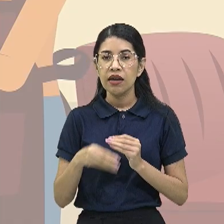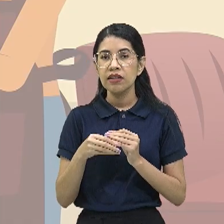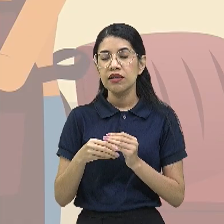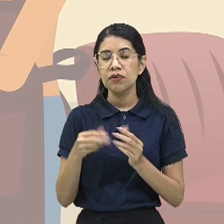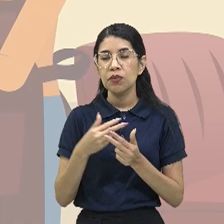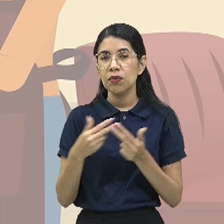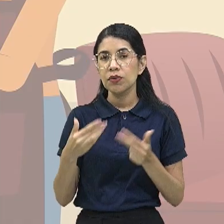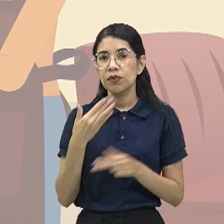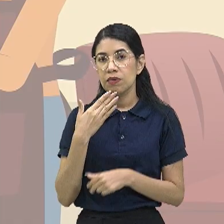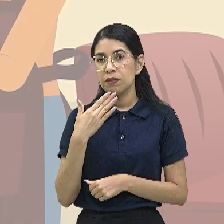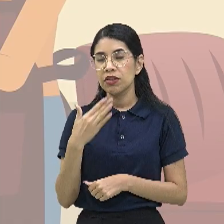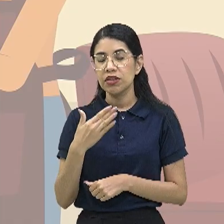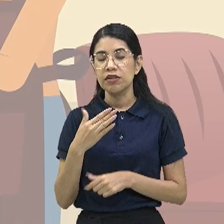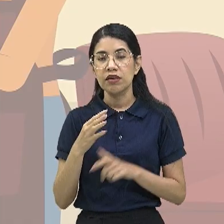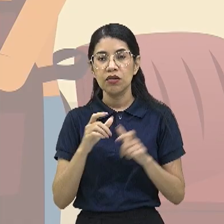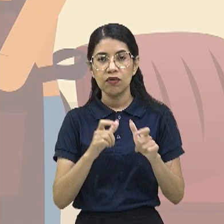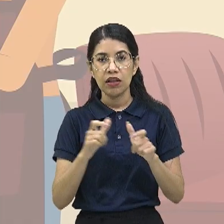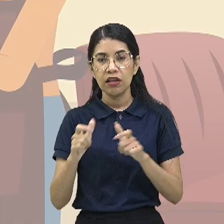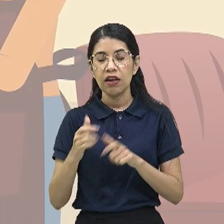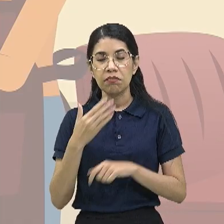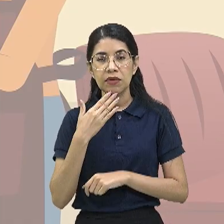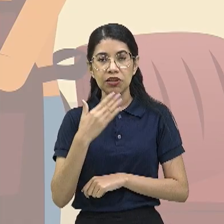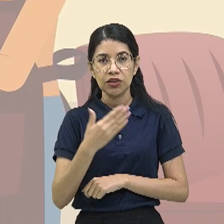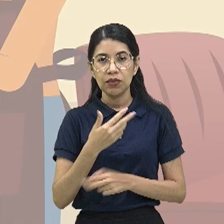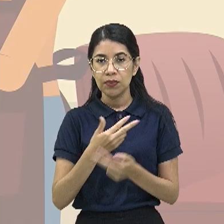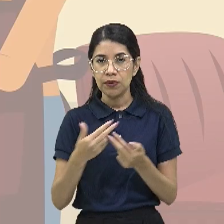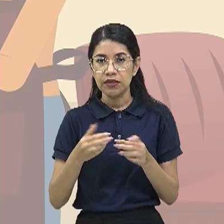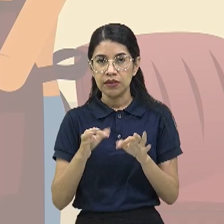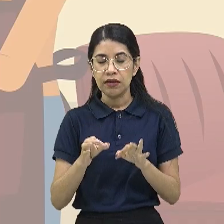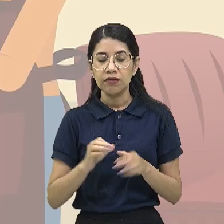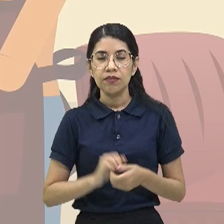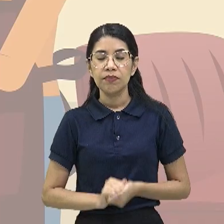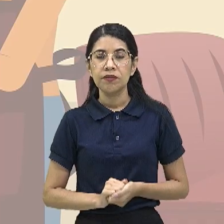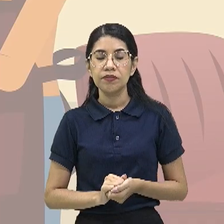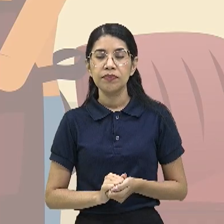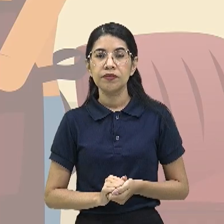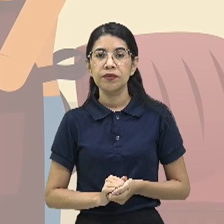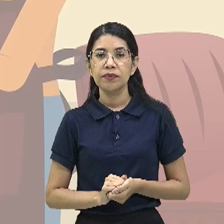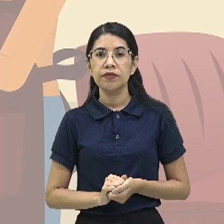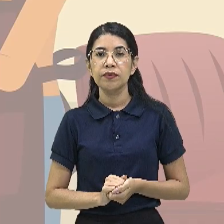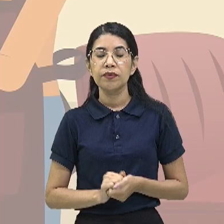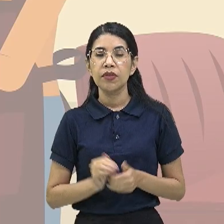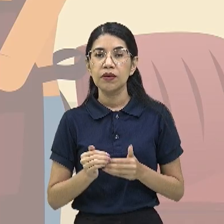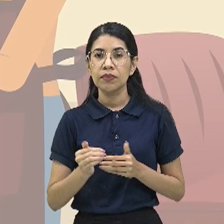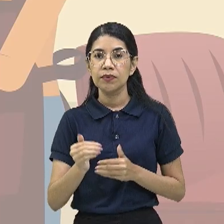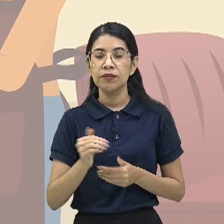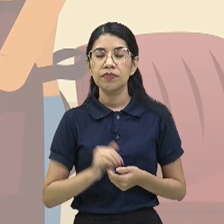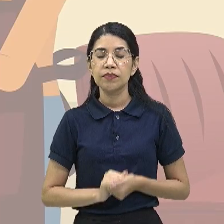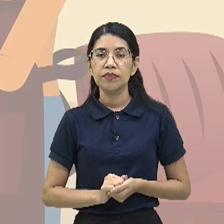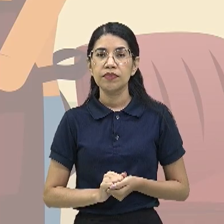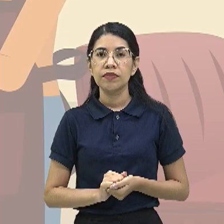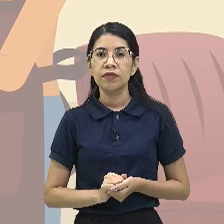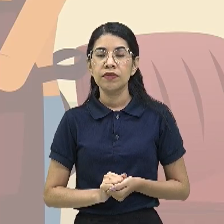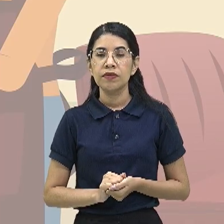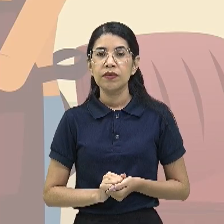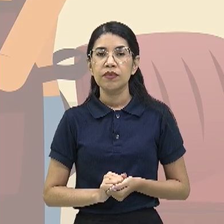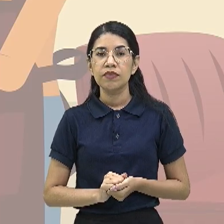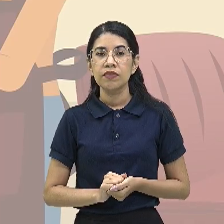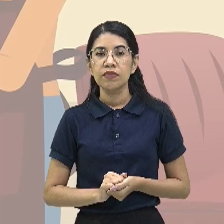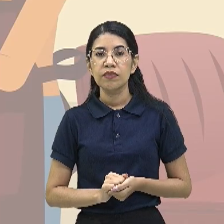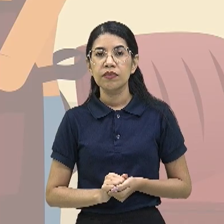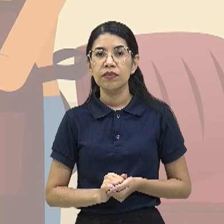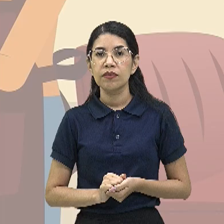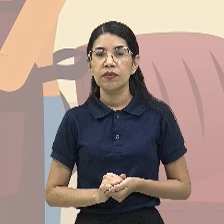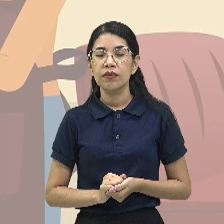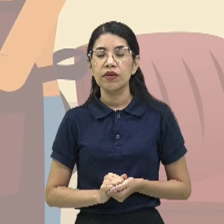please em todos os lugares, que fica bem legal, certo? Continuando aqui, vamos ver o que a Júlia faz.